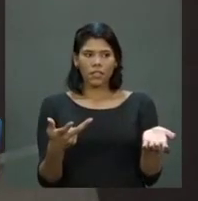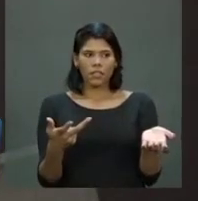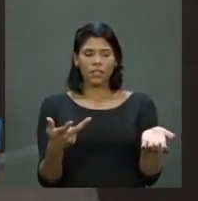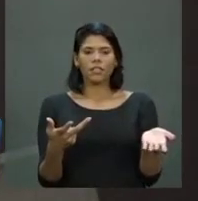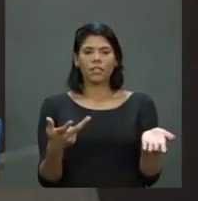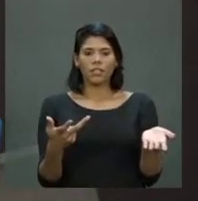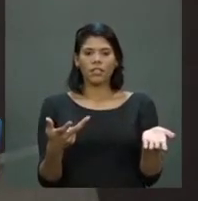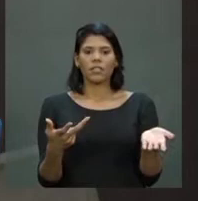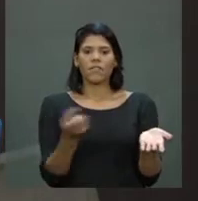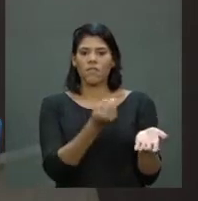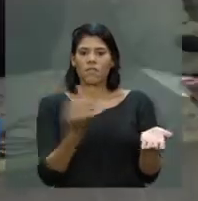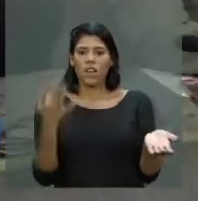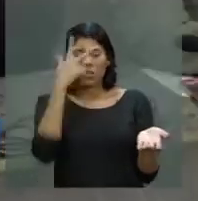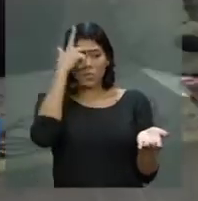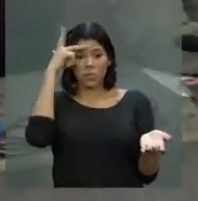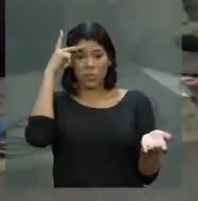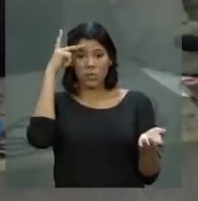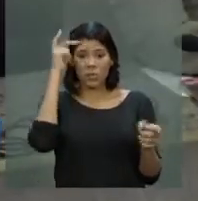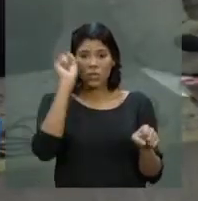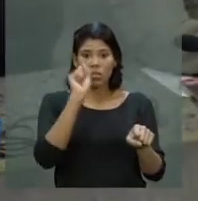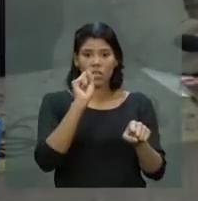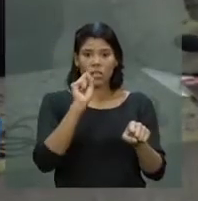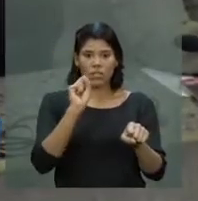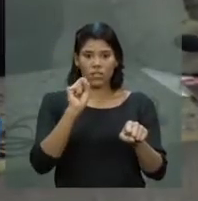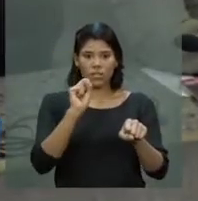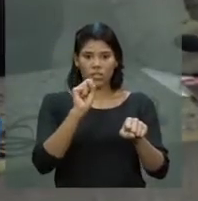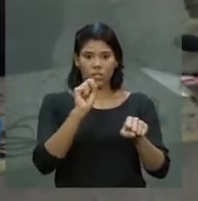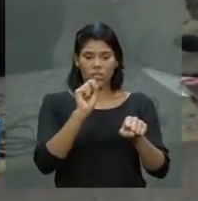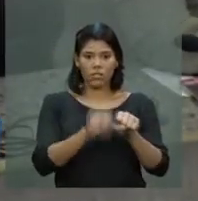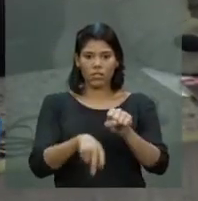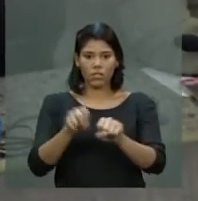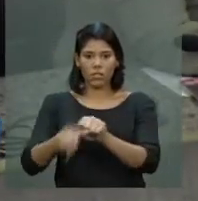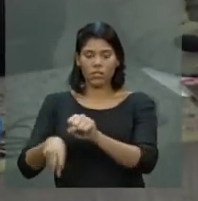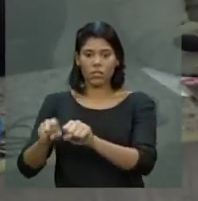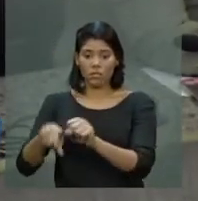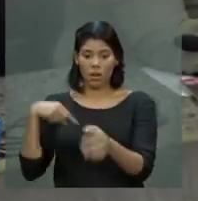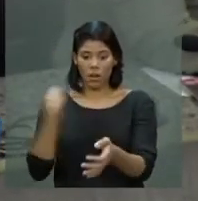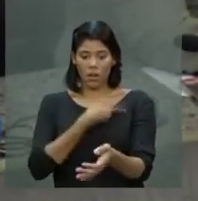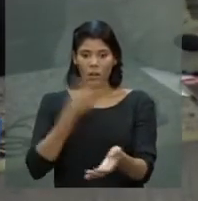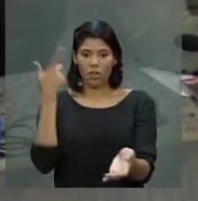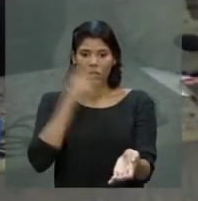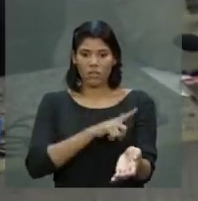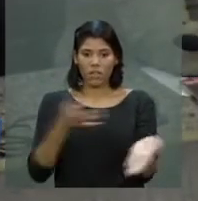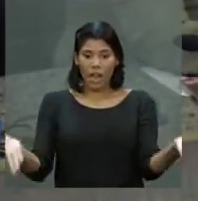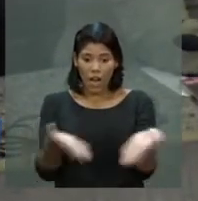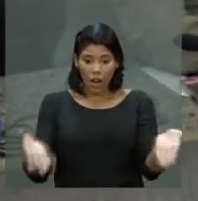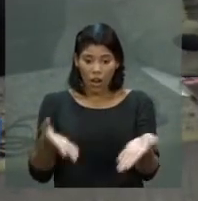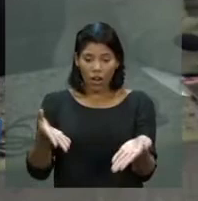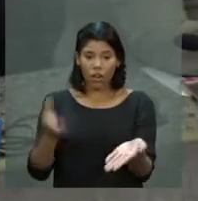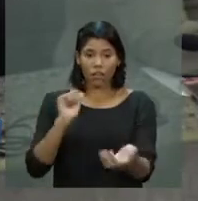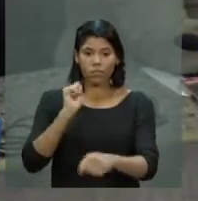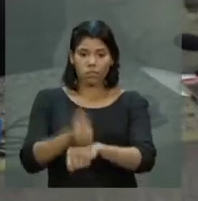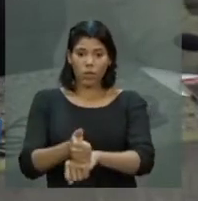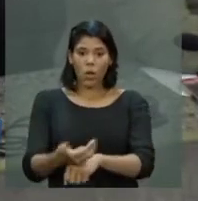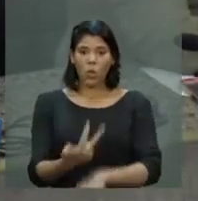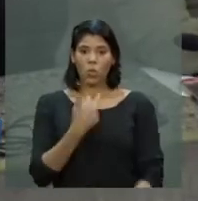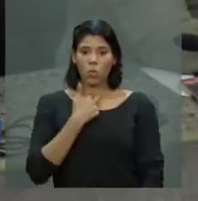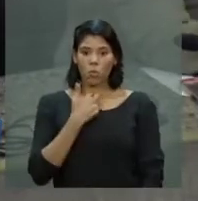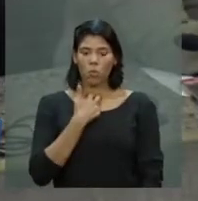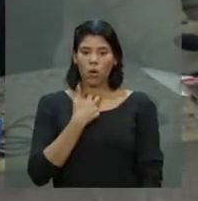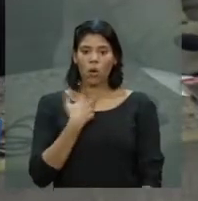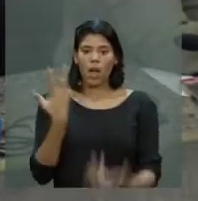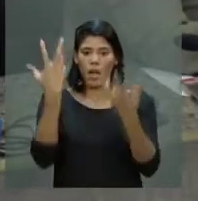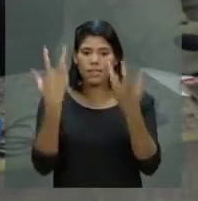muitas pessoas morreram para que pudéssemos estar aqui neste momento. Né? Não podemos admitir retrocessos à